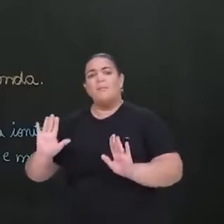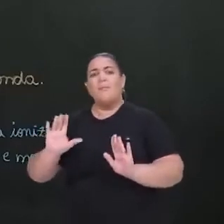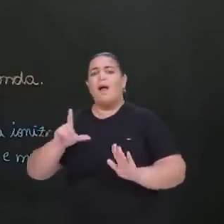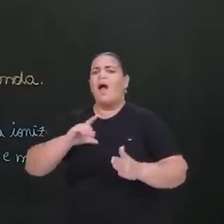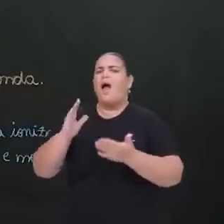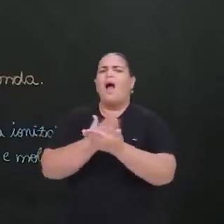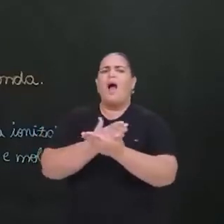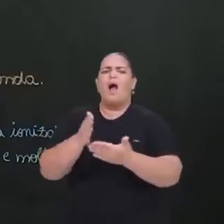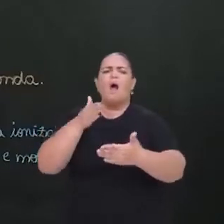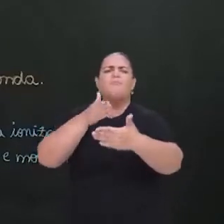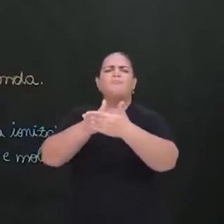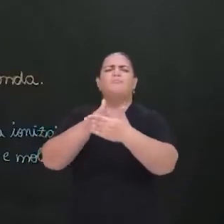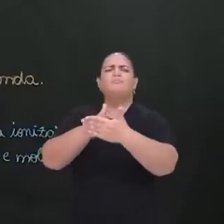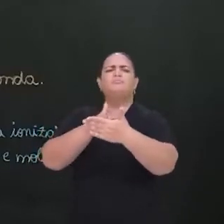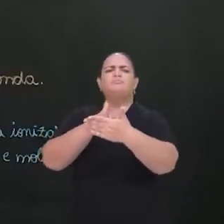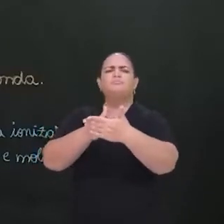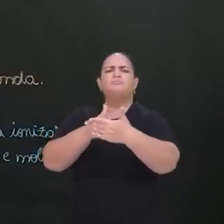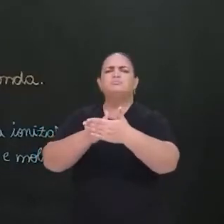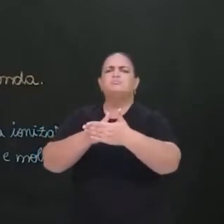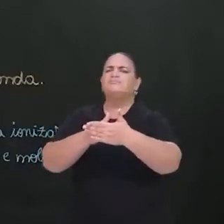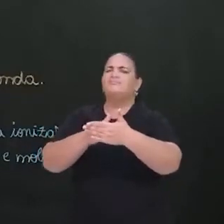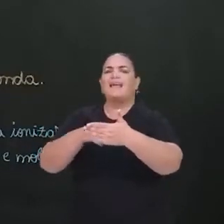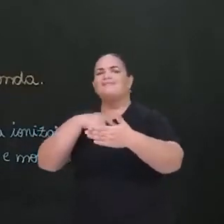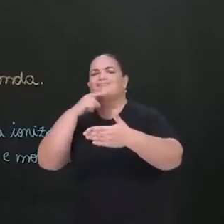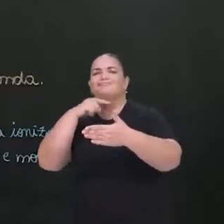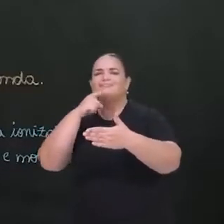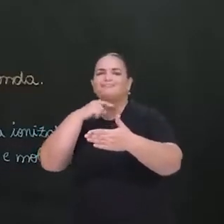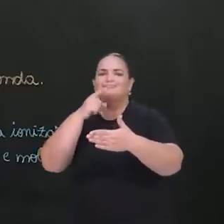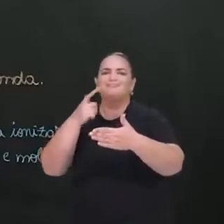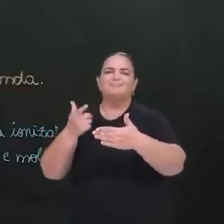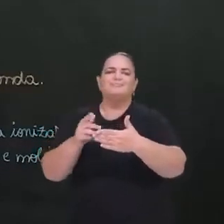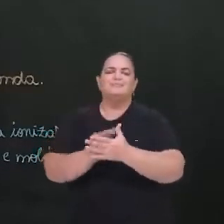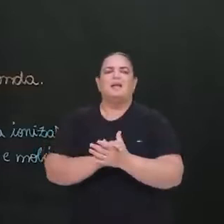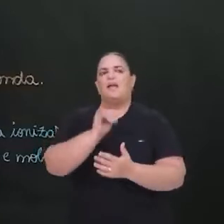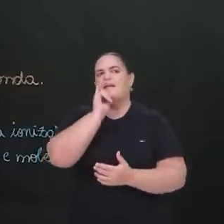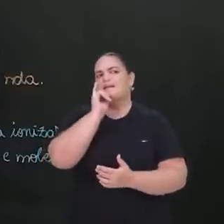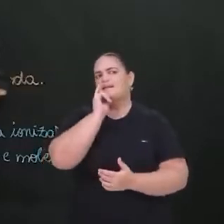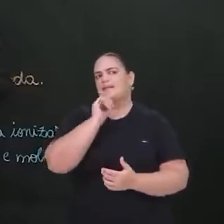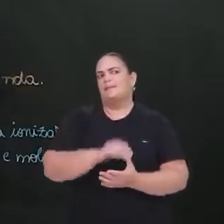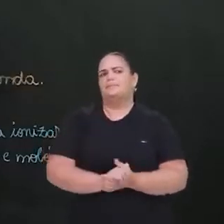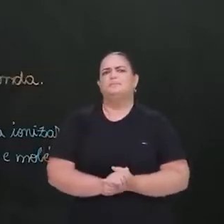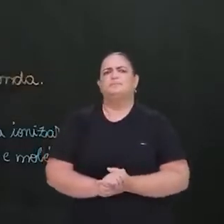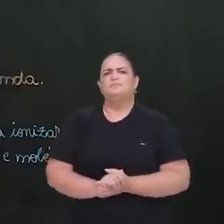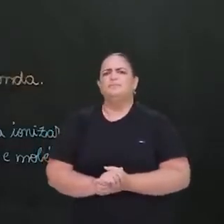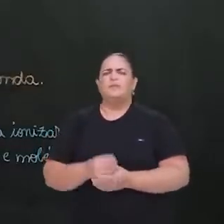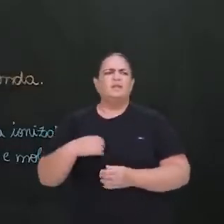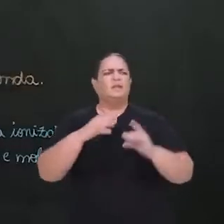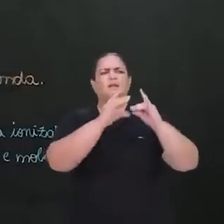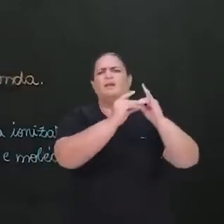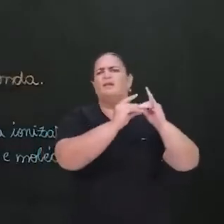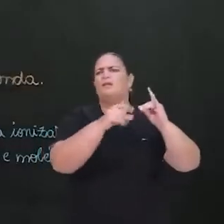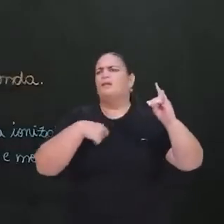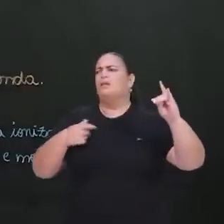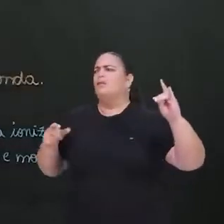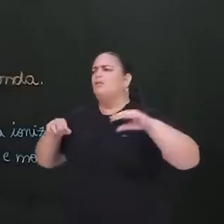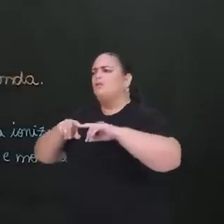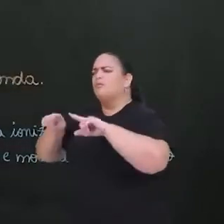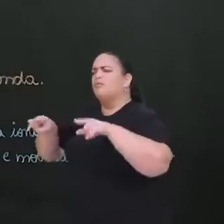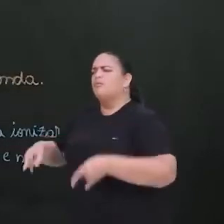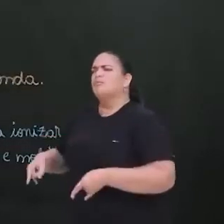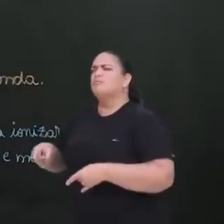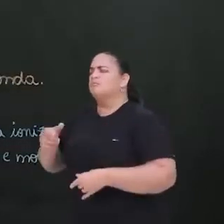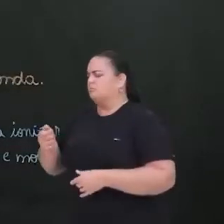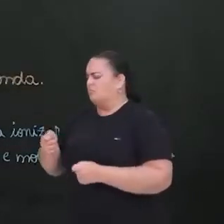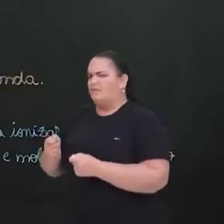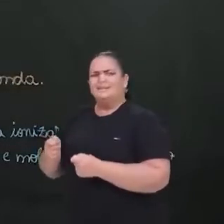barreiras, elas impedem o transporte delas. Então, você já deve ter percebido, você está num cômodo, fala, gente, o Wi-Fi não está pegando aqui. Você